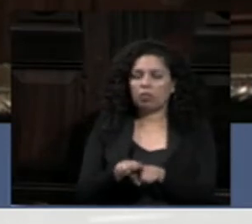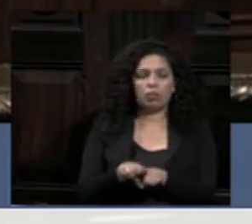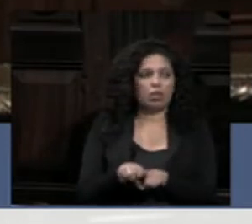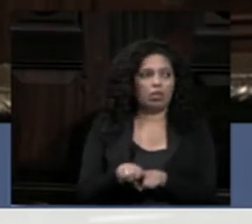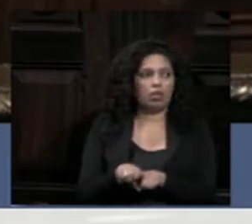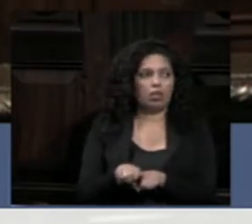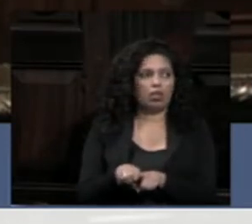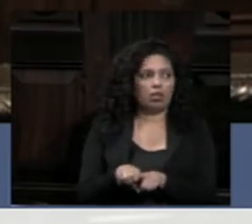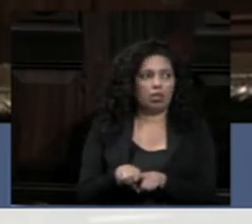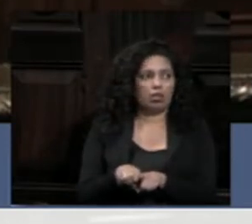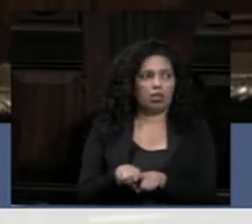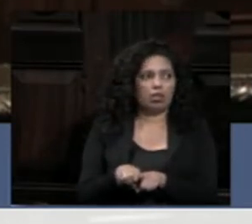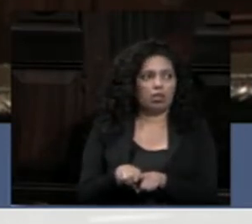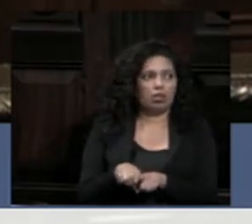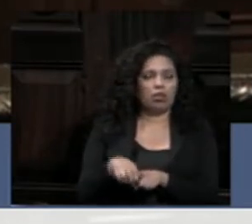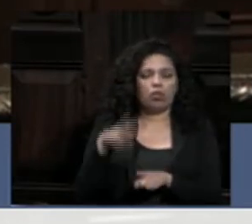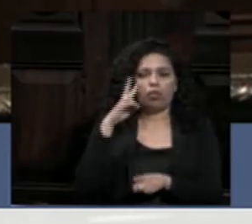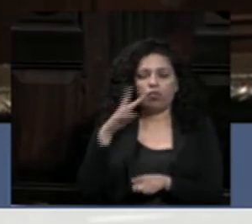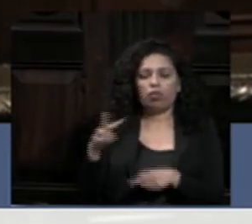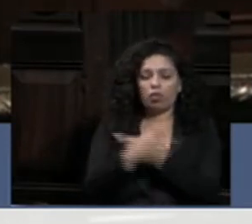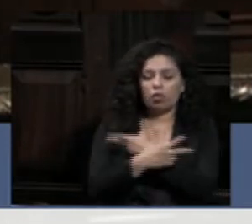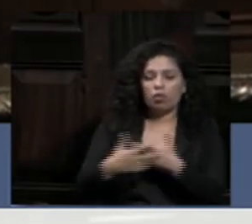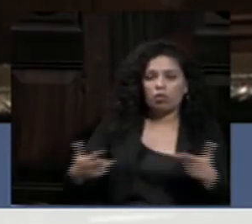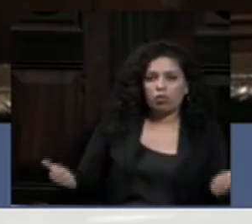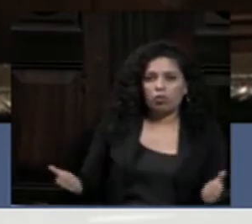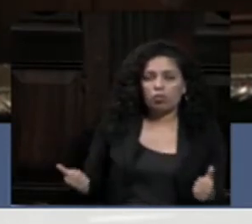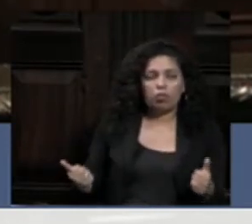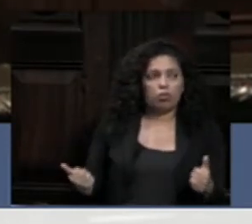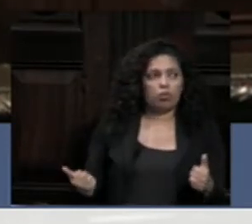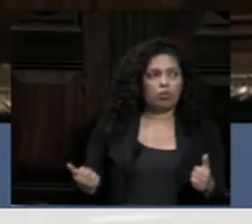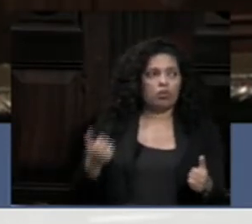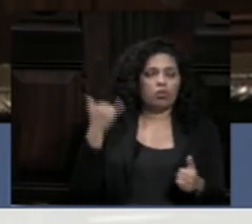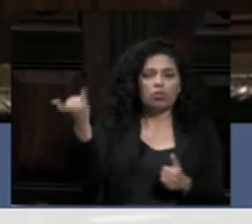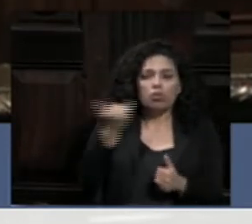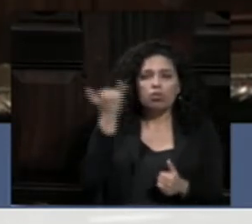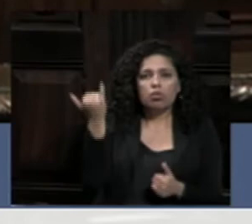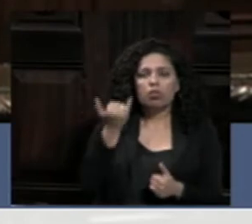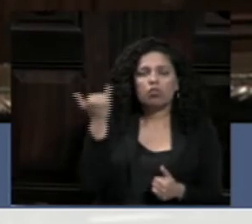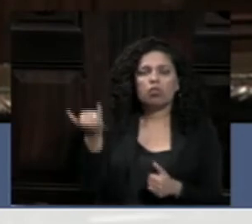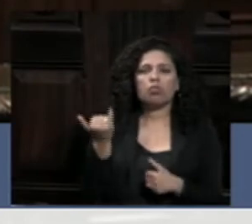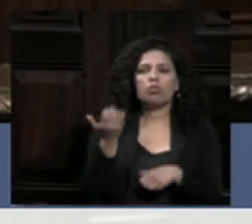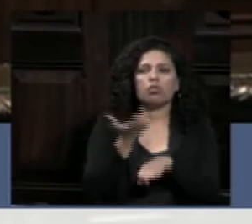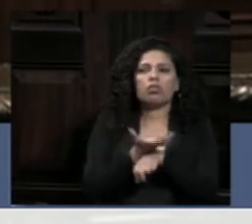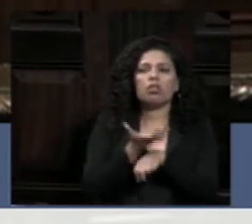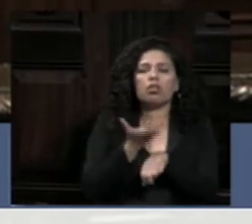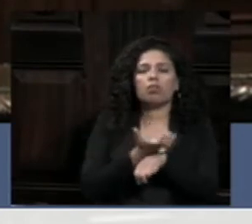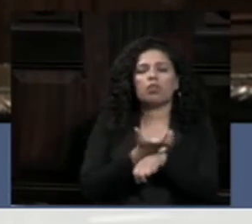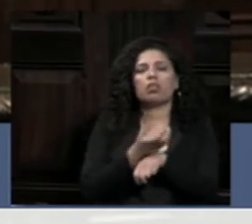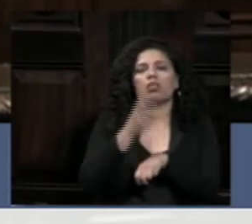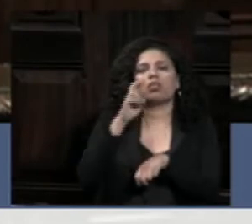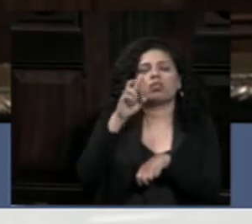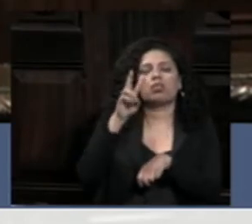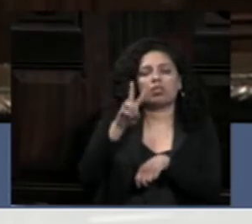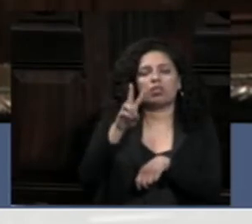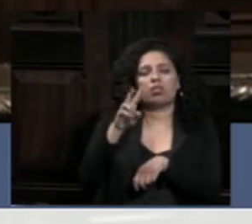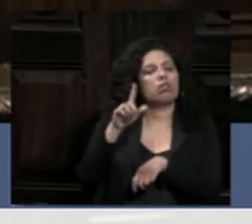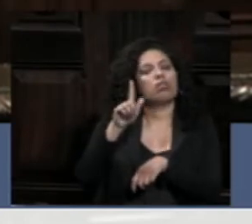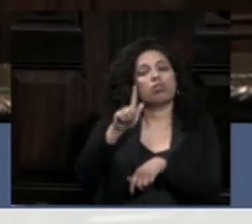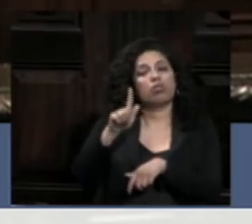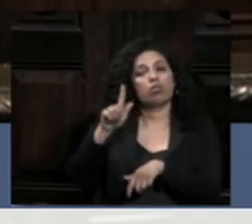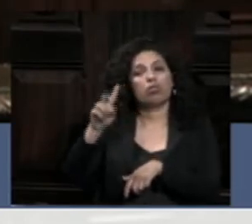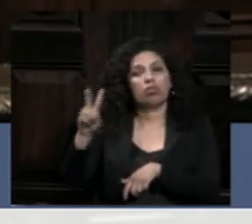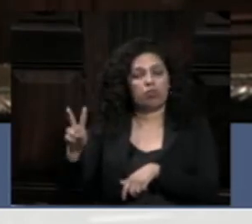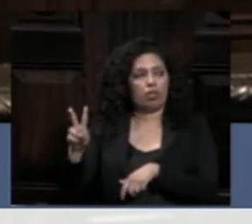também nas questões funcionais, uma vez que ali era um pântano e tudo que ali foi colocado visava exatamente sugar